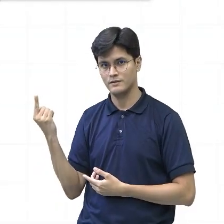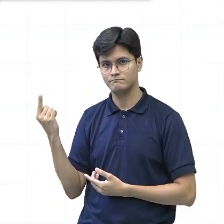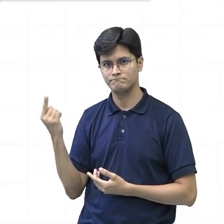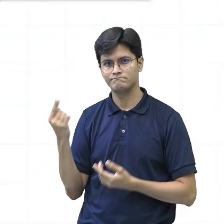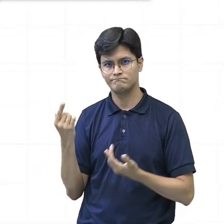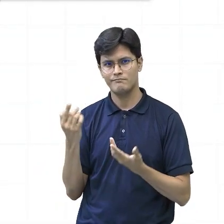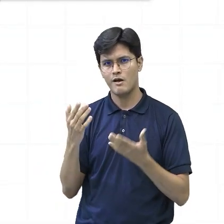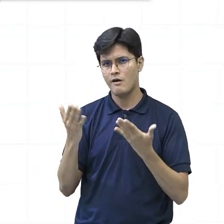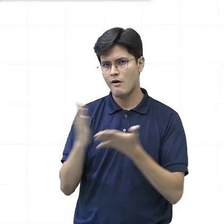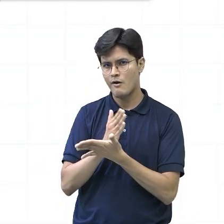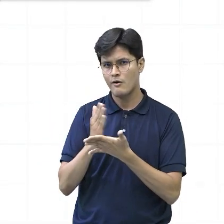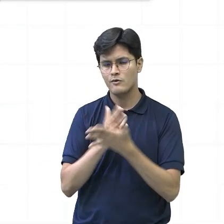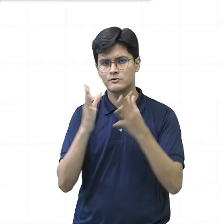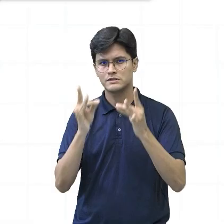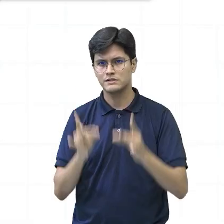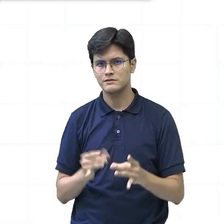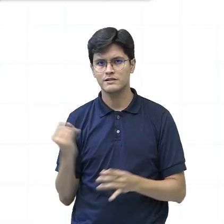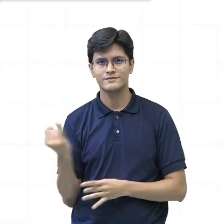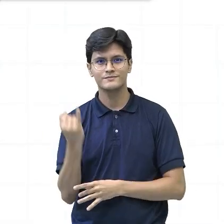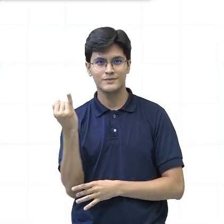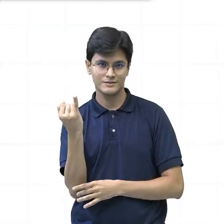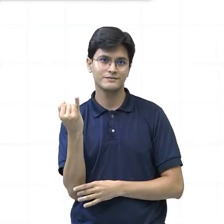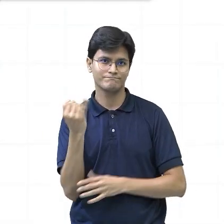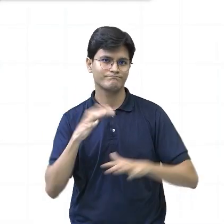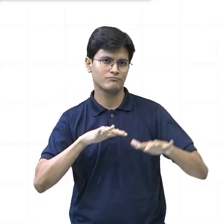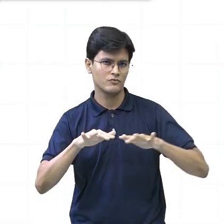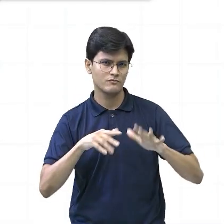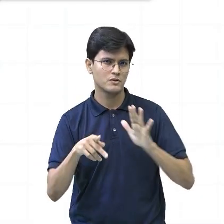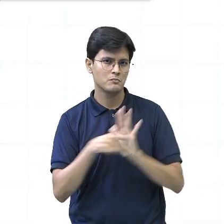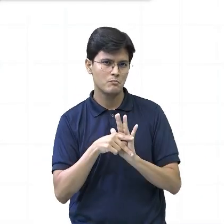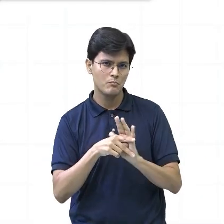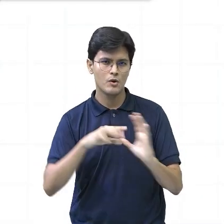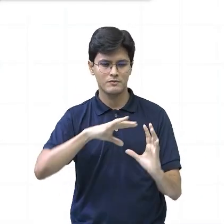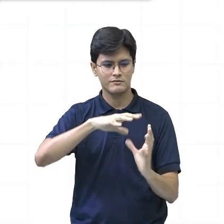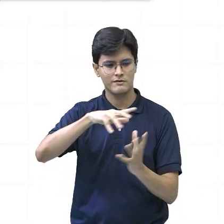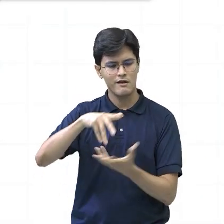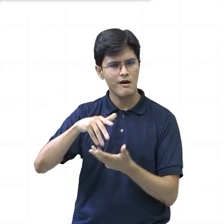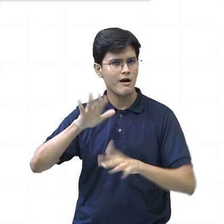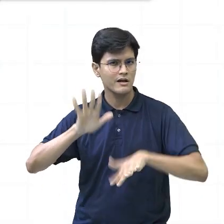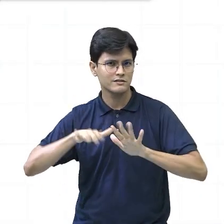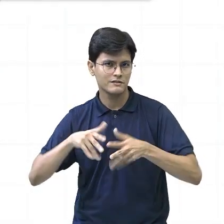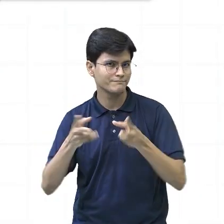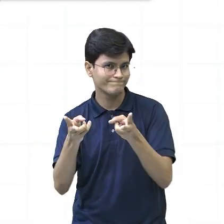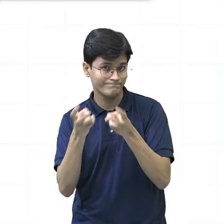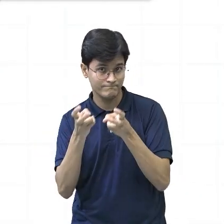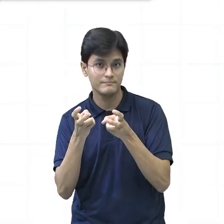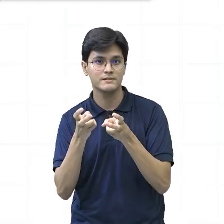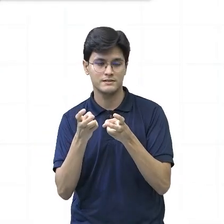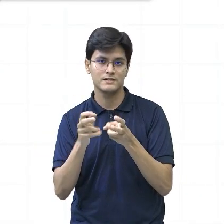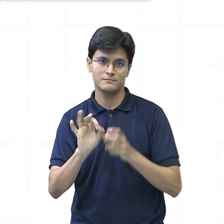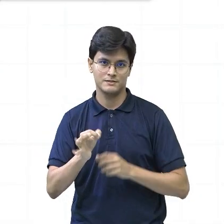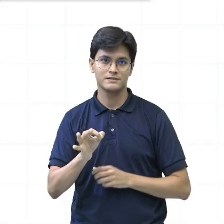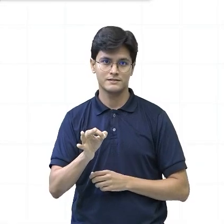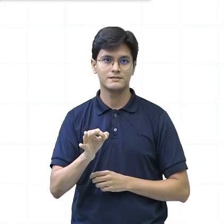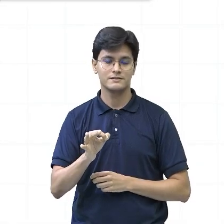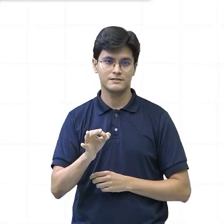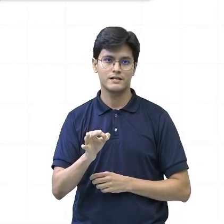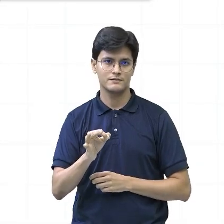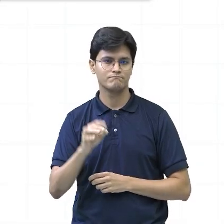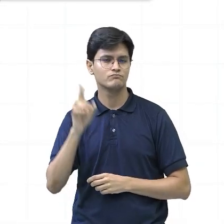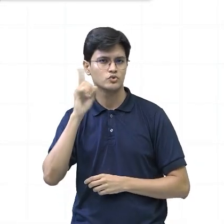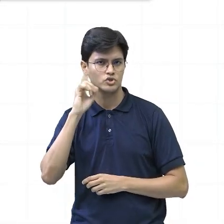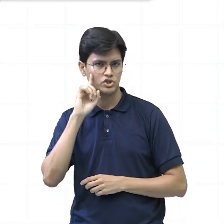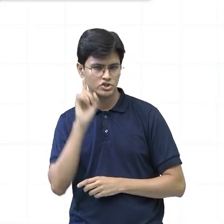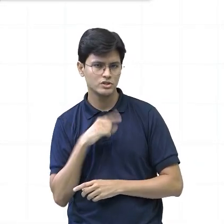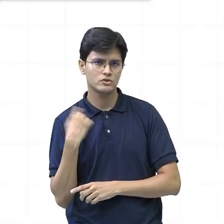esses movimentos da Terra, muitas vezes a gente não percebe, né? Então muitas vezes não percebemos em nosso dia a dia